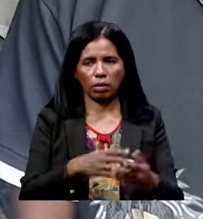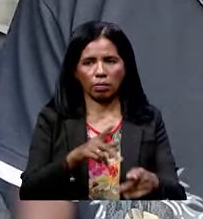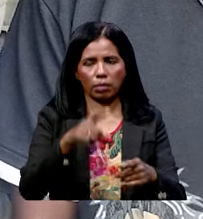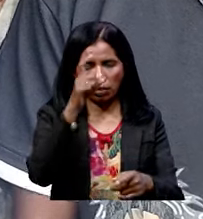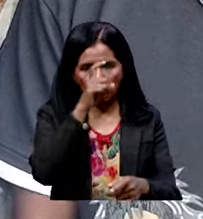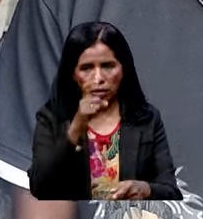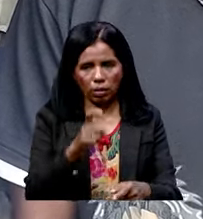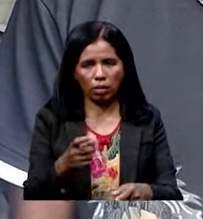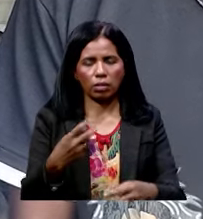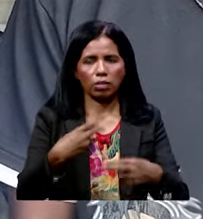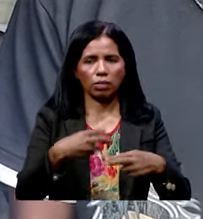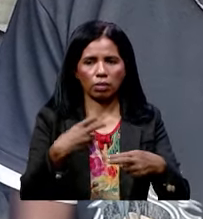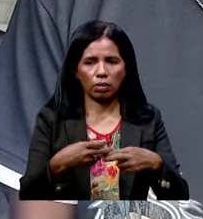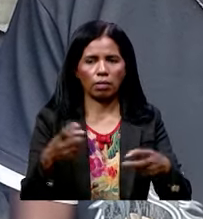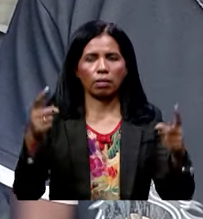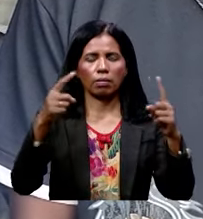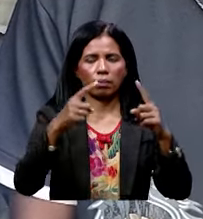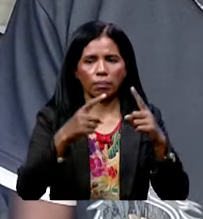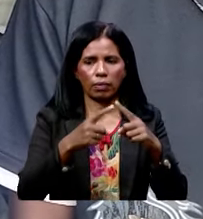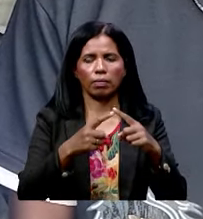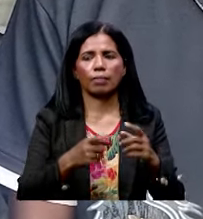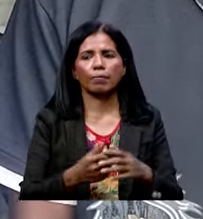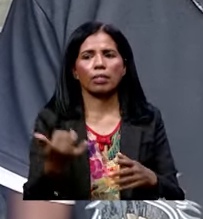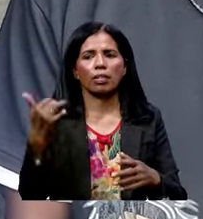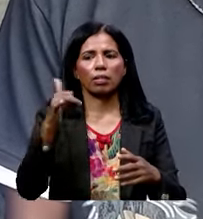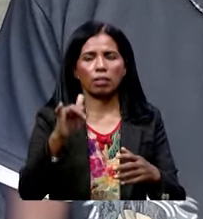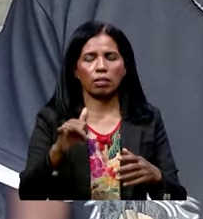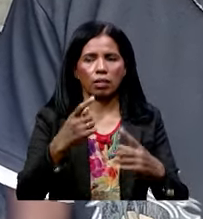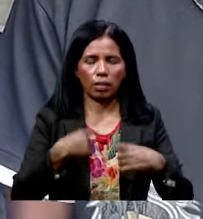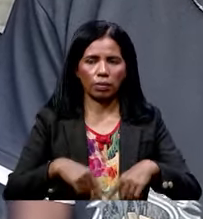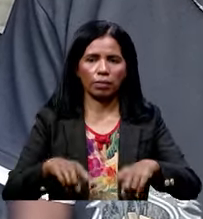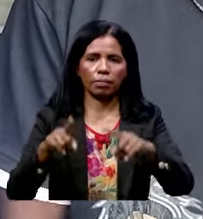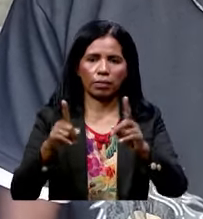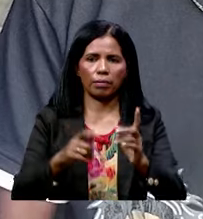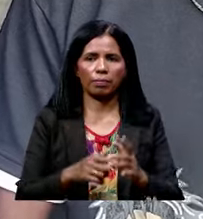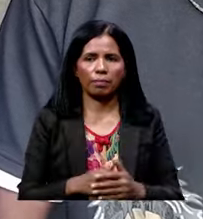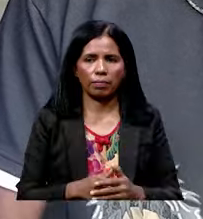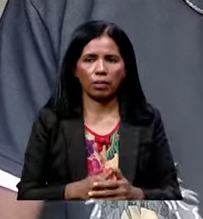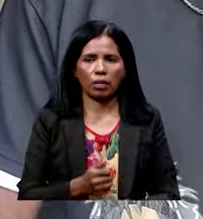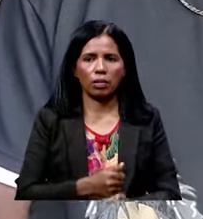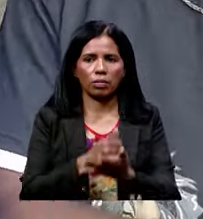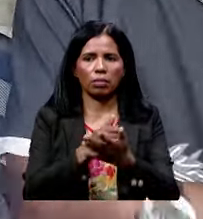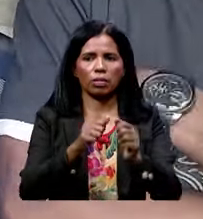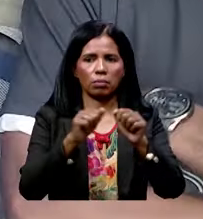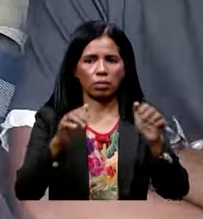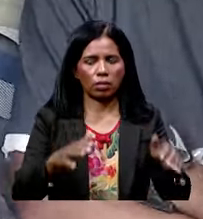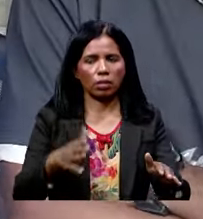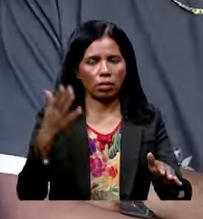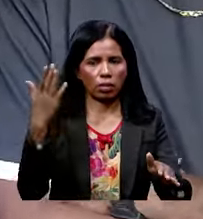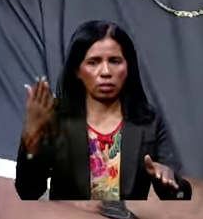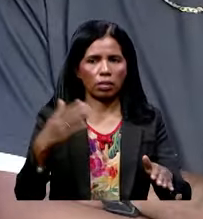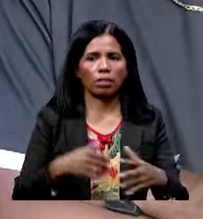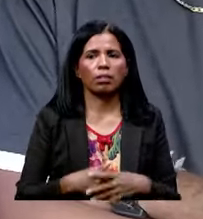tamba sirne dificulta mo suba sira turu ba atendimento hala o administração neve